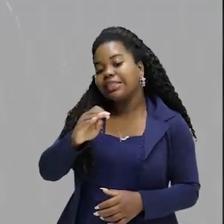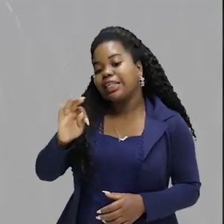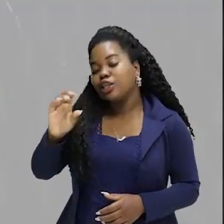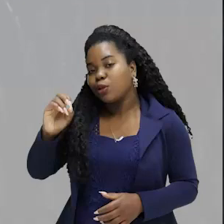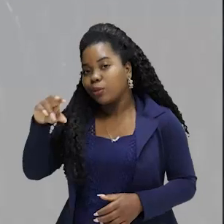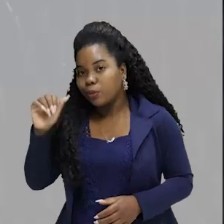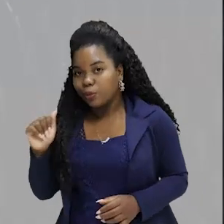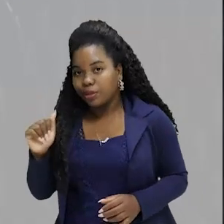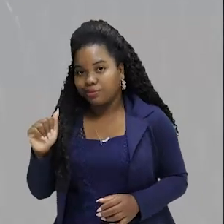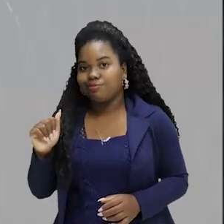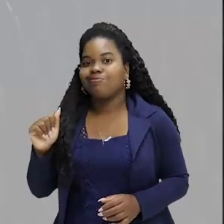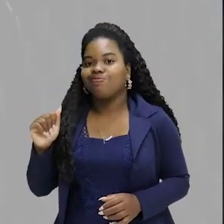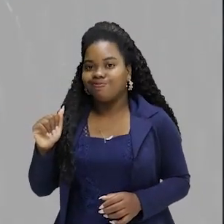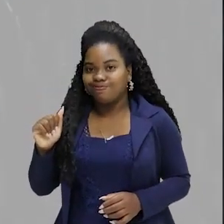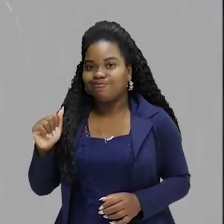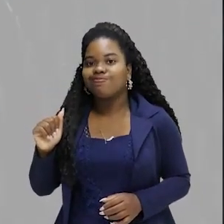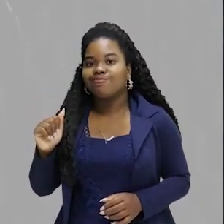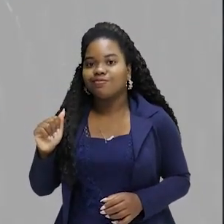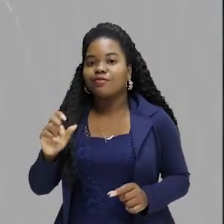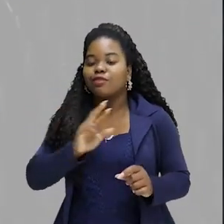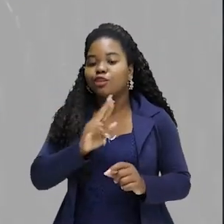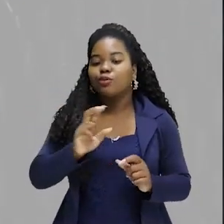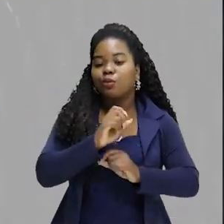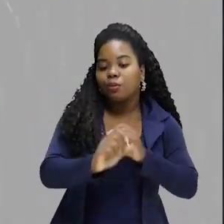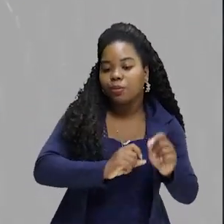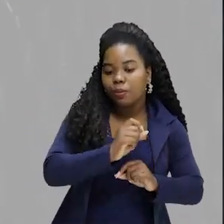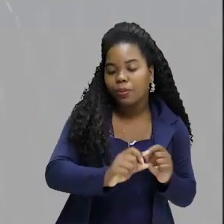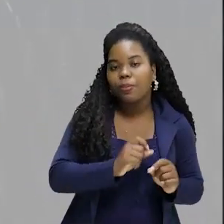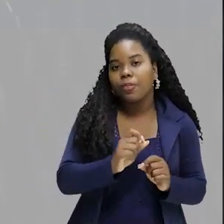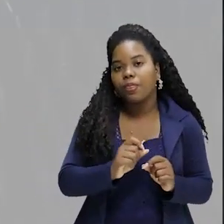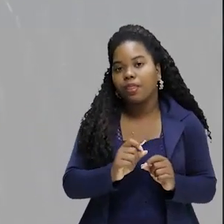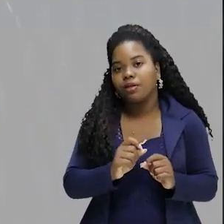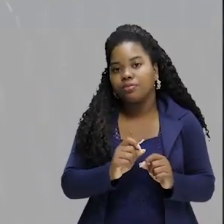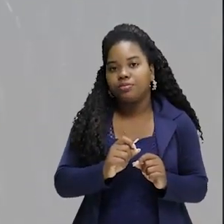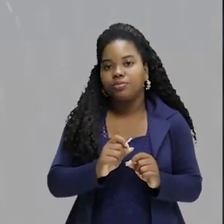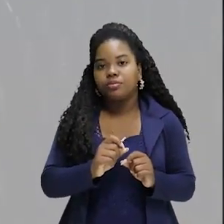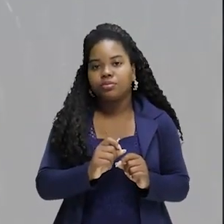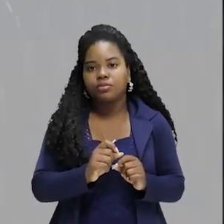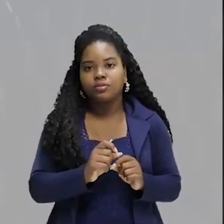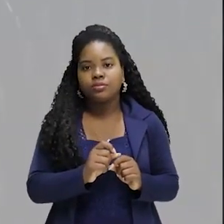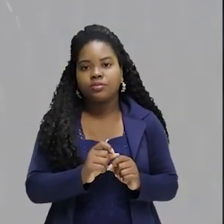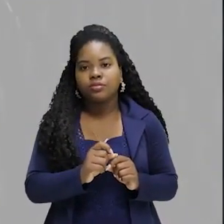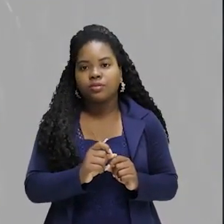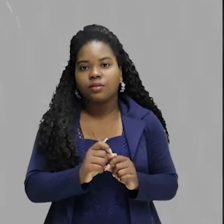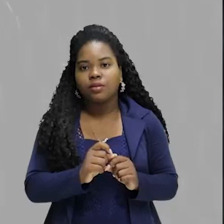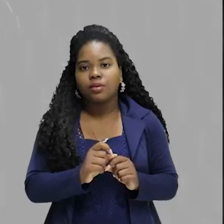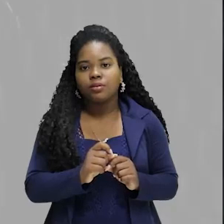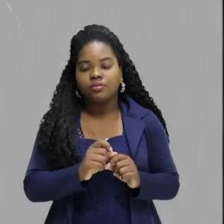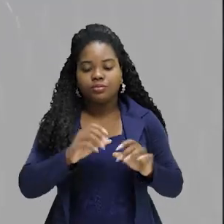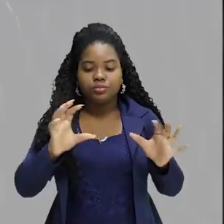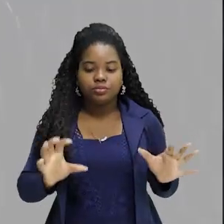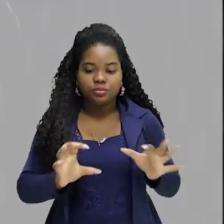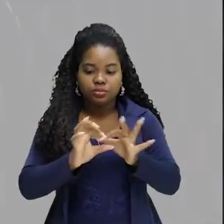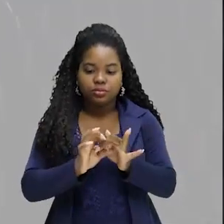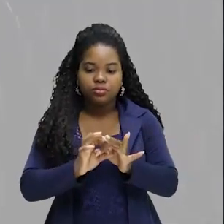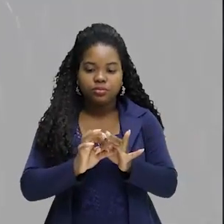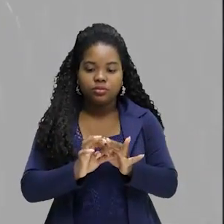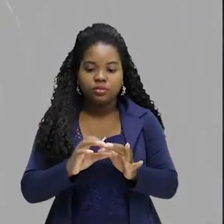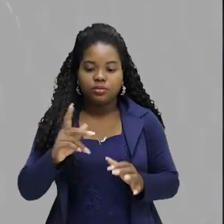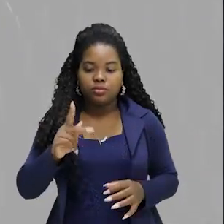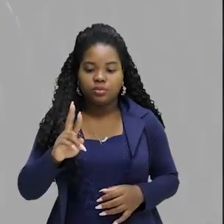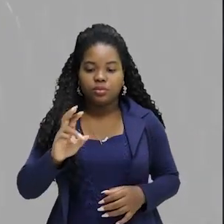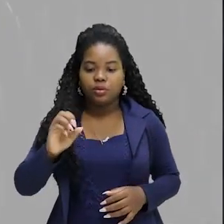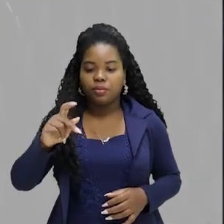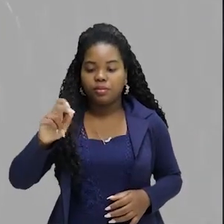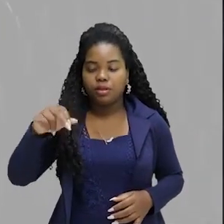A acetona é o nome comercial, certo? Não oficial, do composto denominado